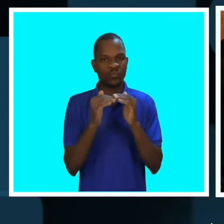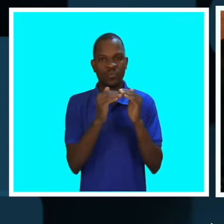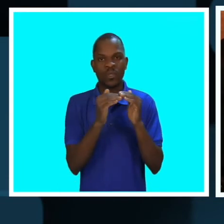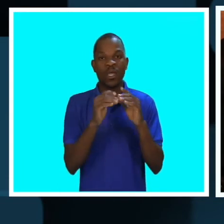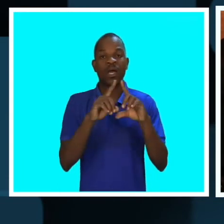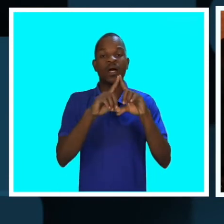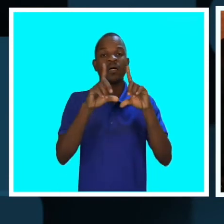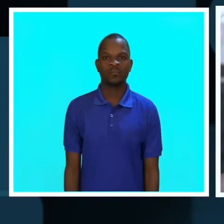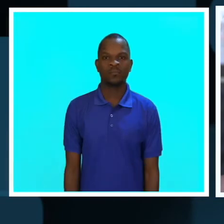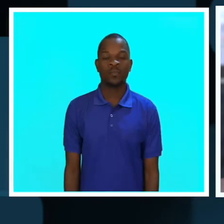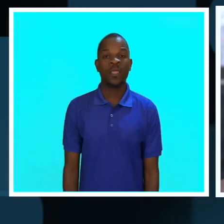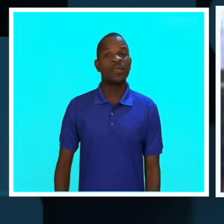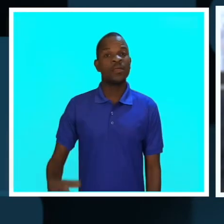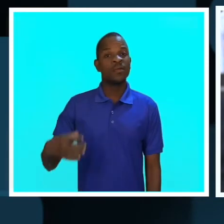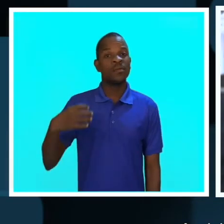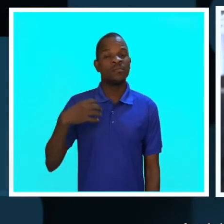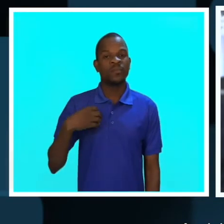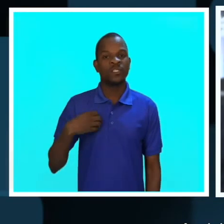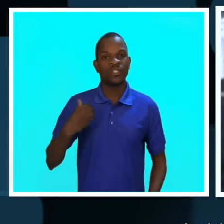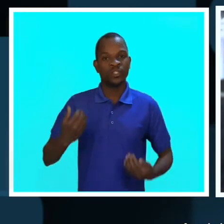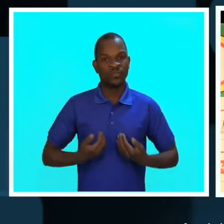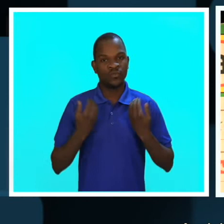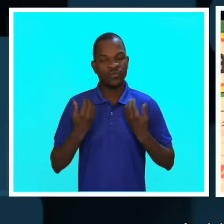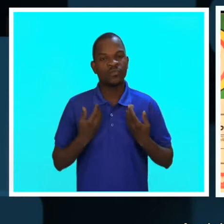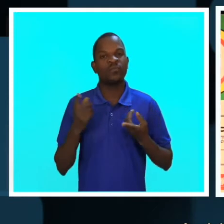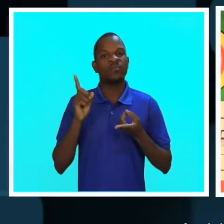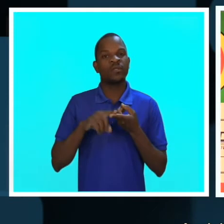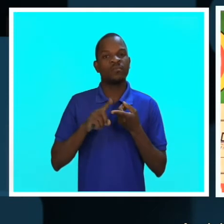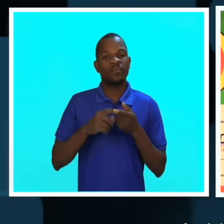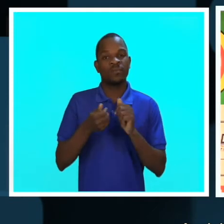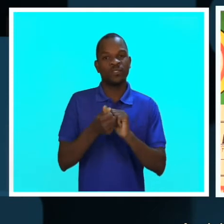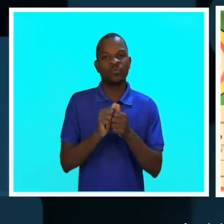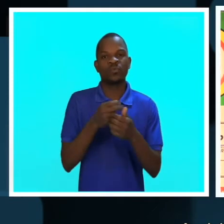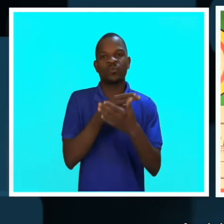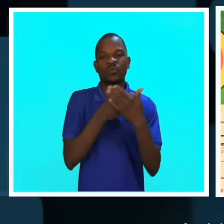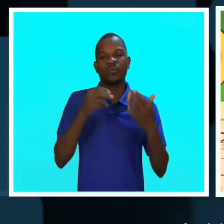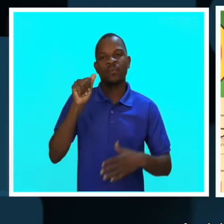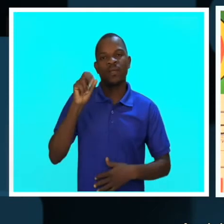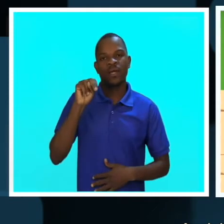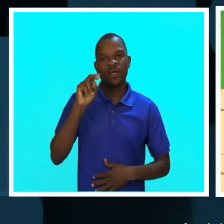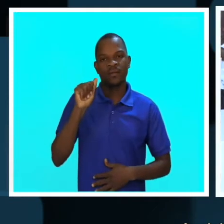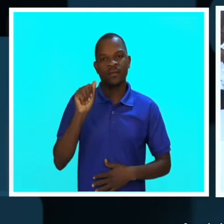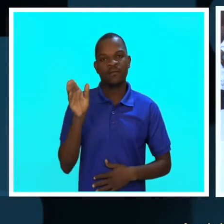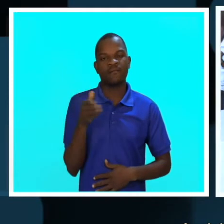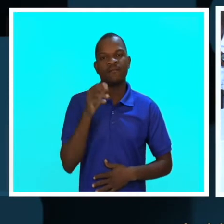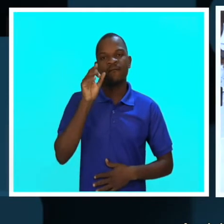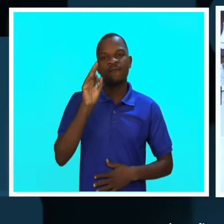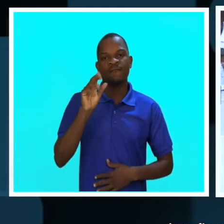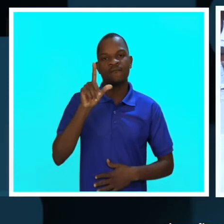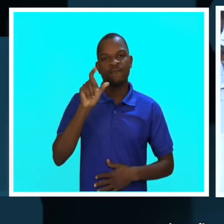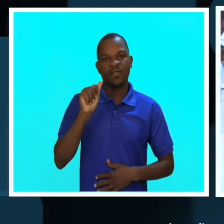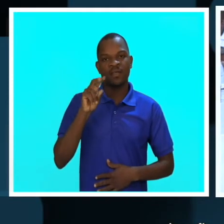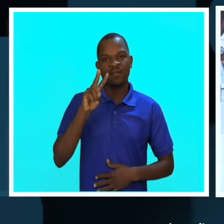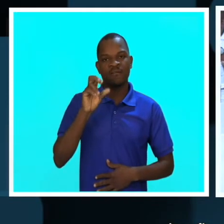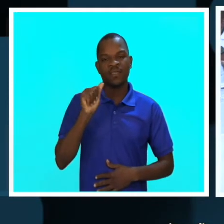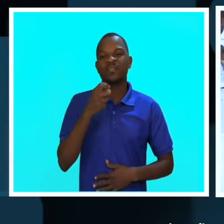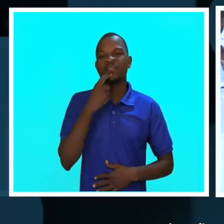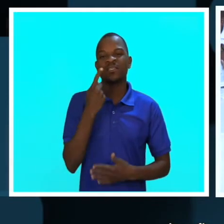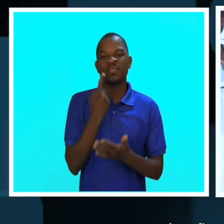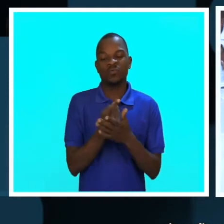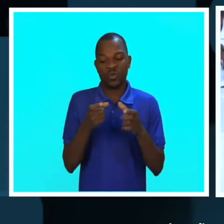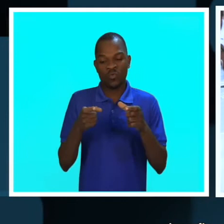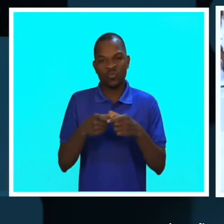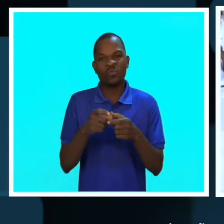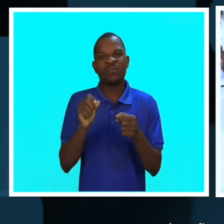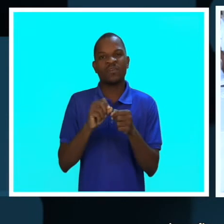padrões internacionais. A ministra da Juventude e Desportos, Ana Flávia Azinheira, desafia os clubes